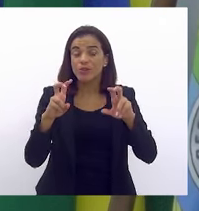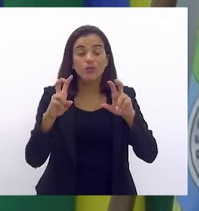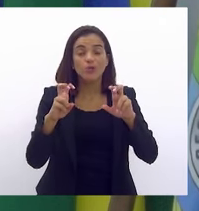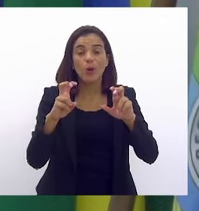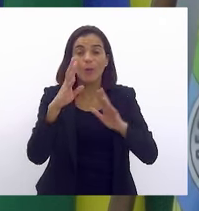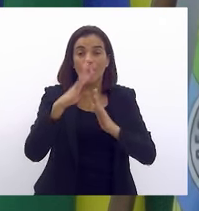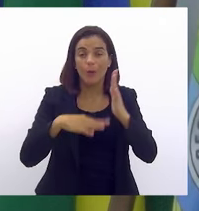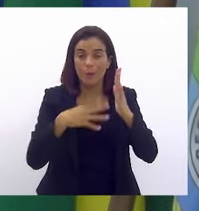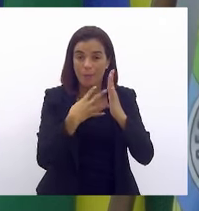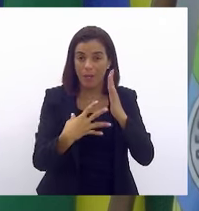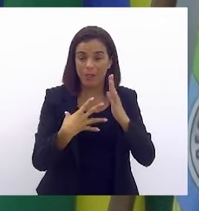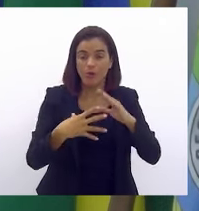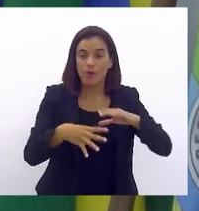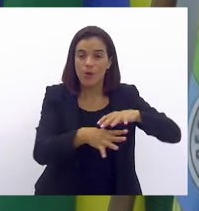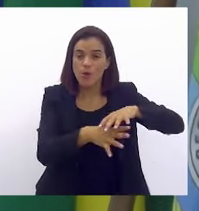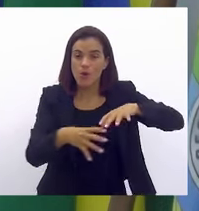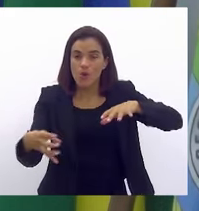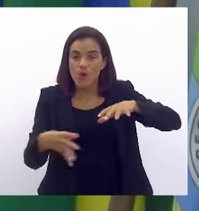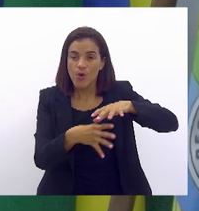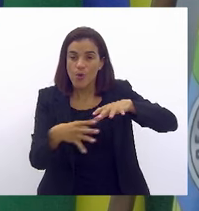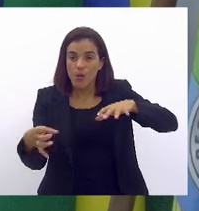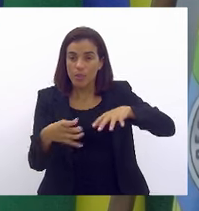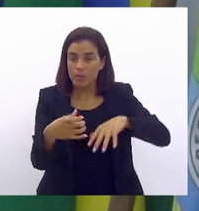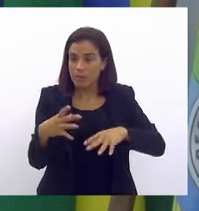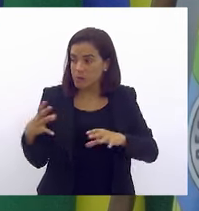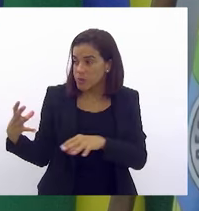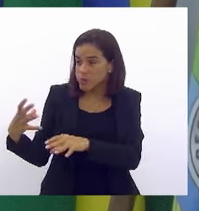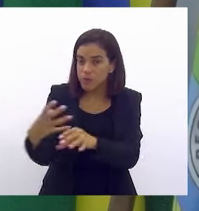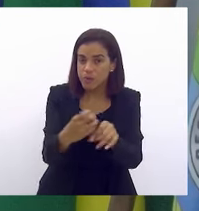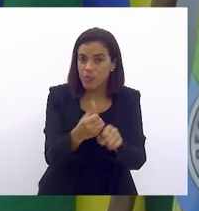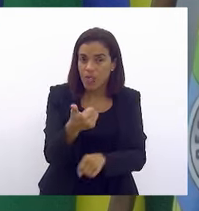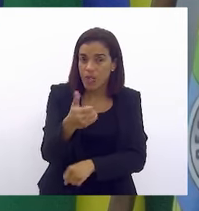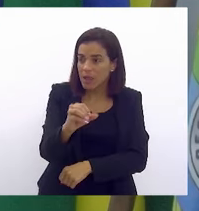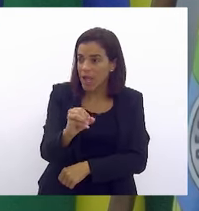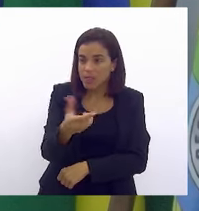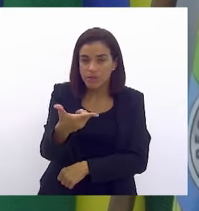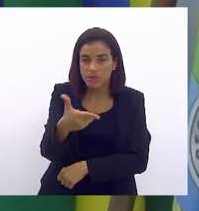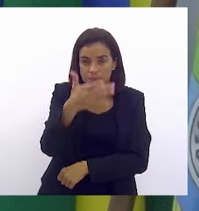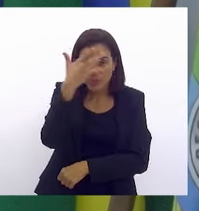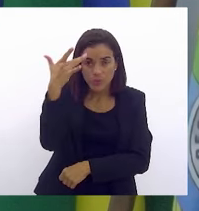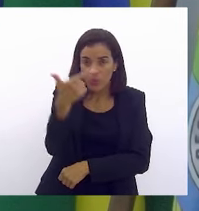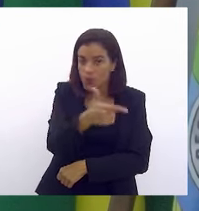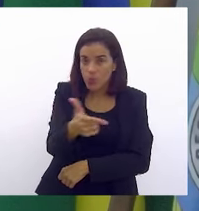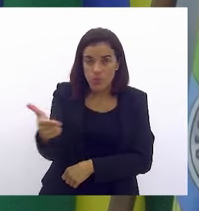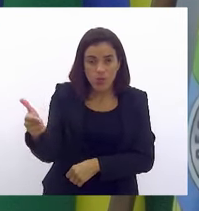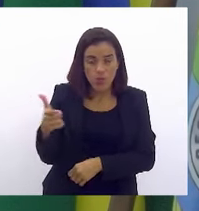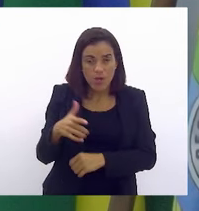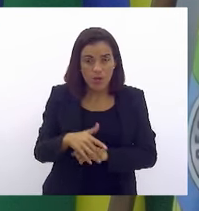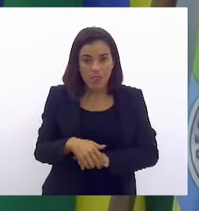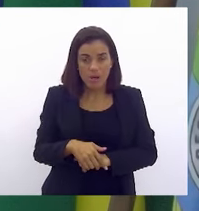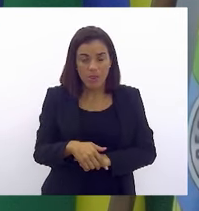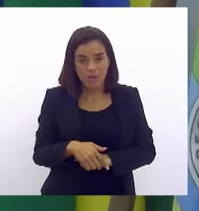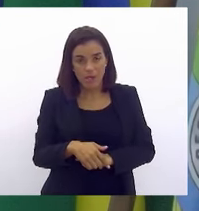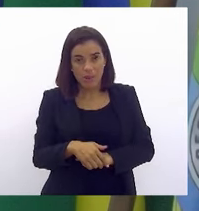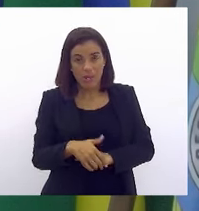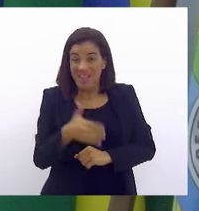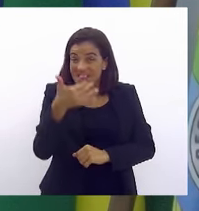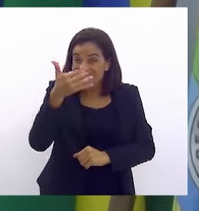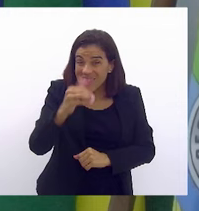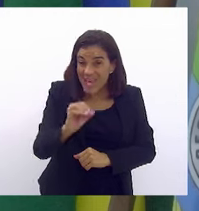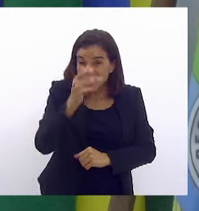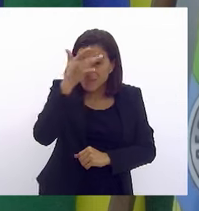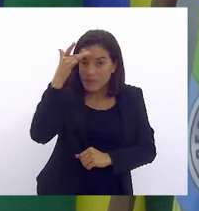Maricá. Não tinha 10 pessoas, gente, 10 cidadãos de Maricá assistindo